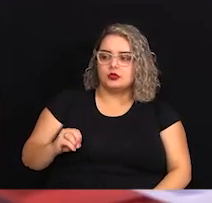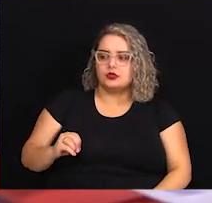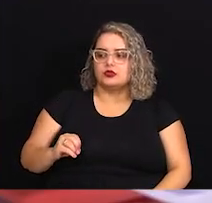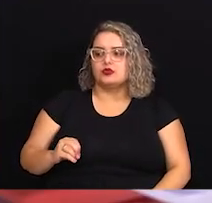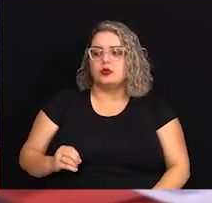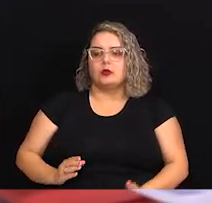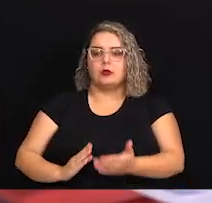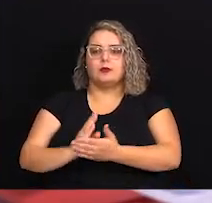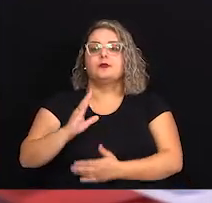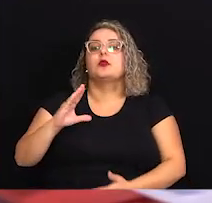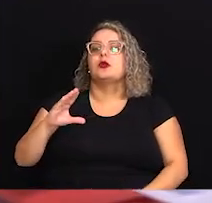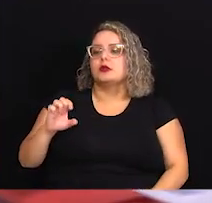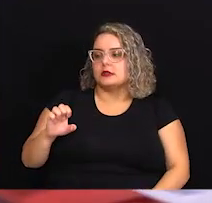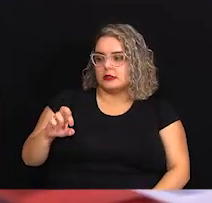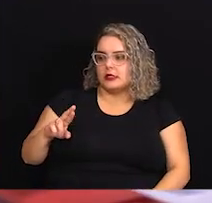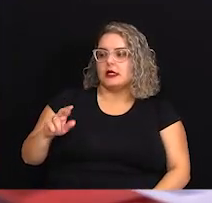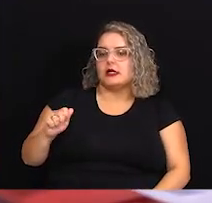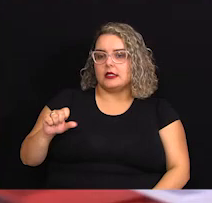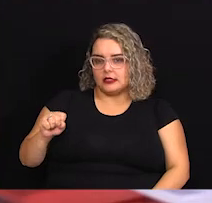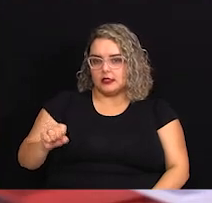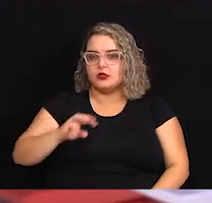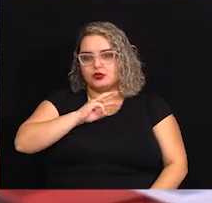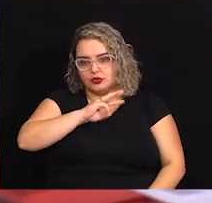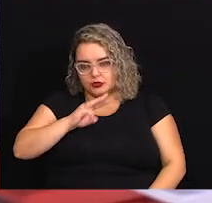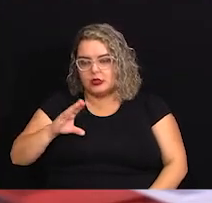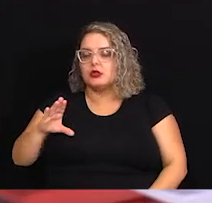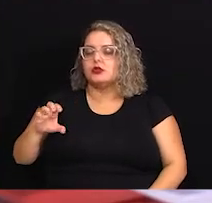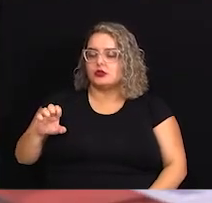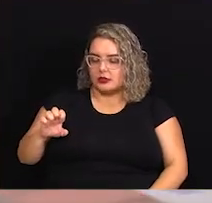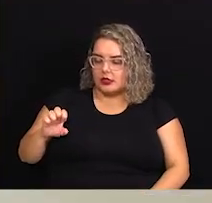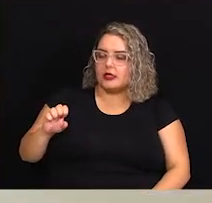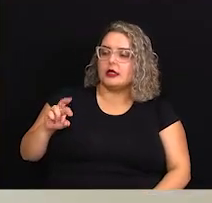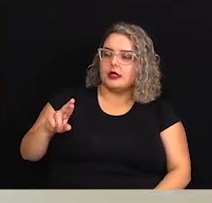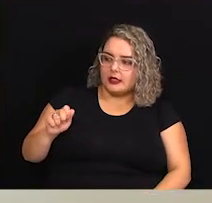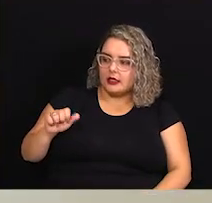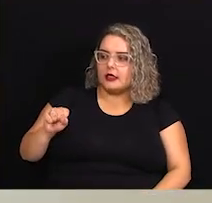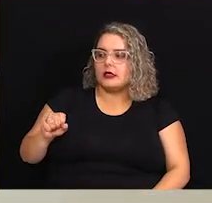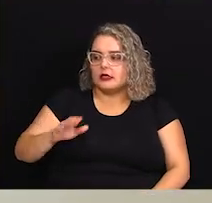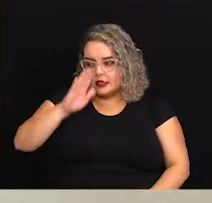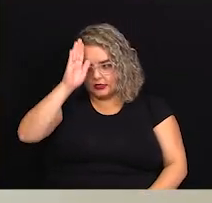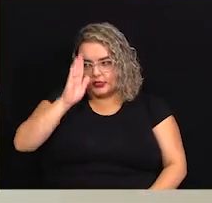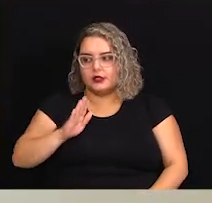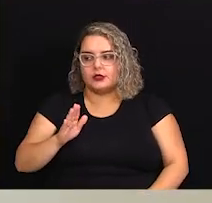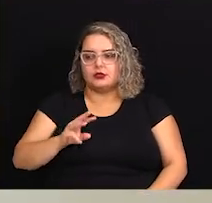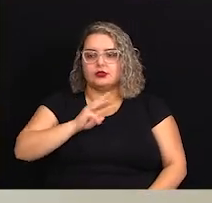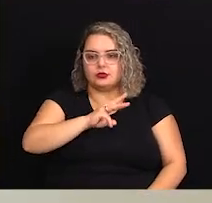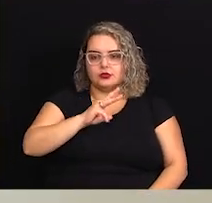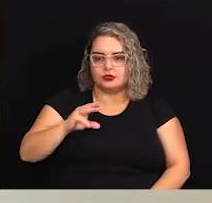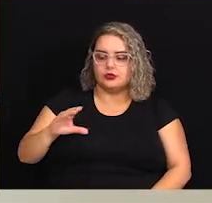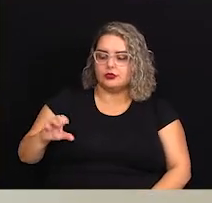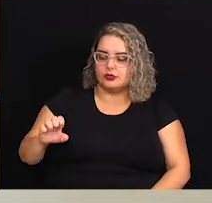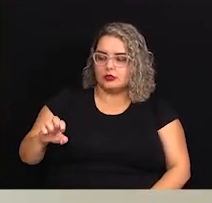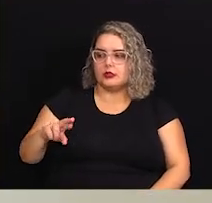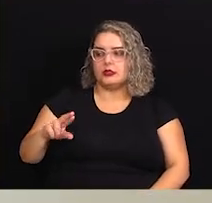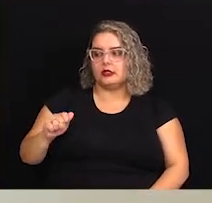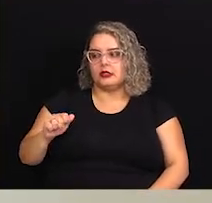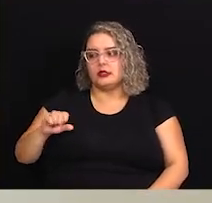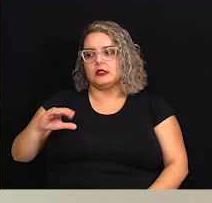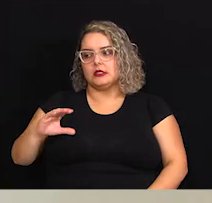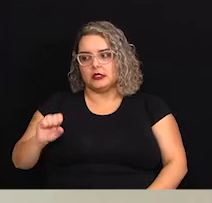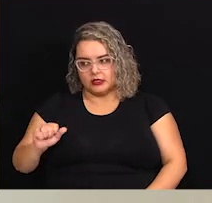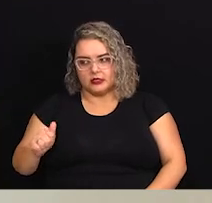ver essa informação? No Serasa. Site do Serasa. O site do Serasa é gratuito. Você entra no site do Serasa com o